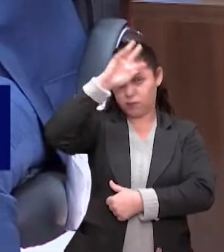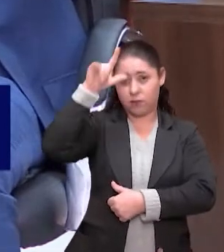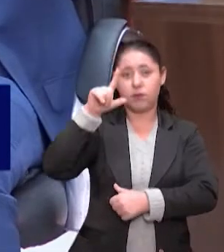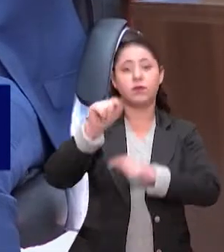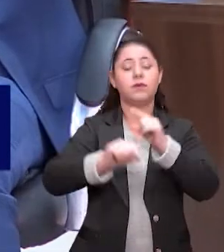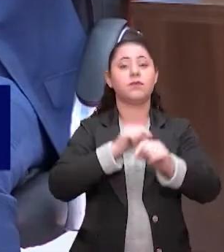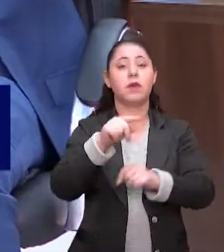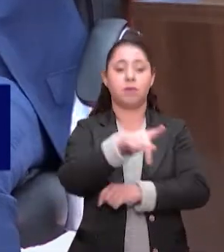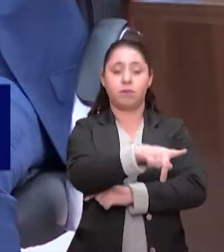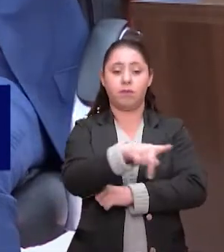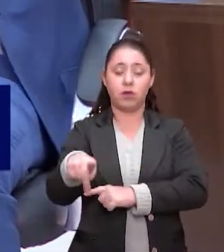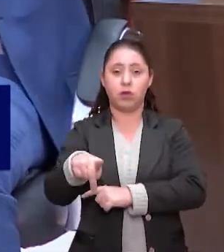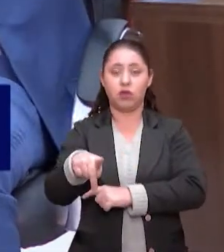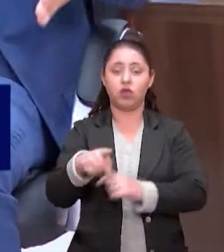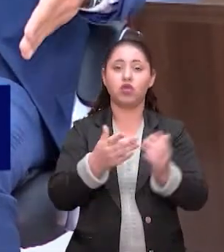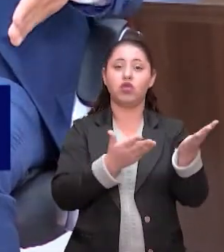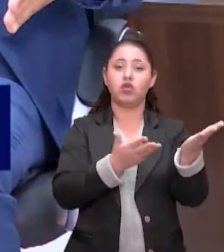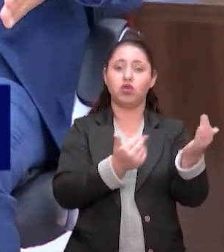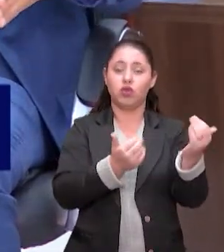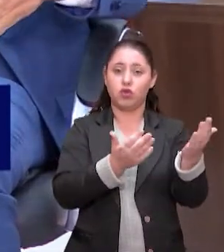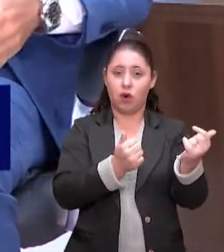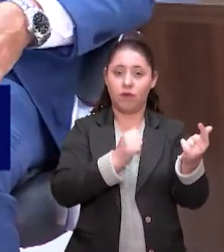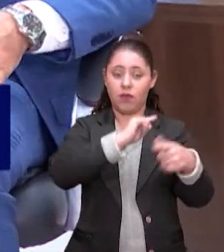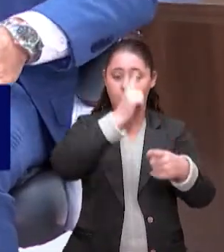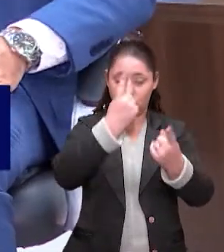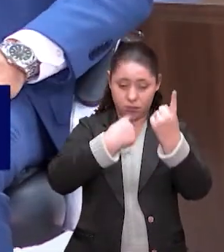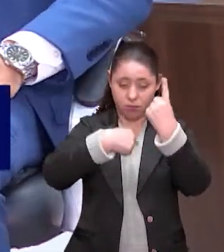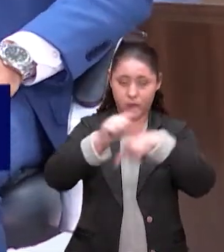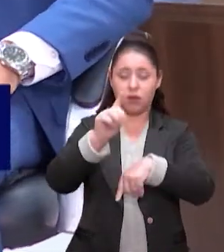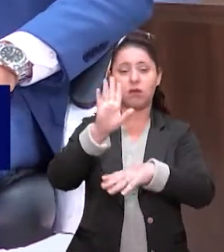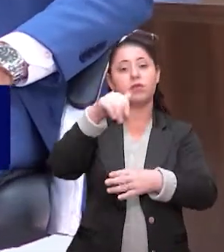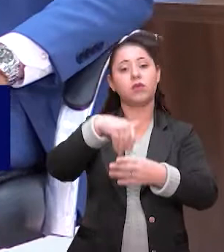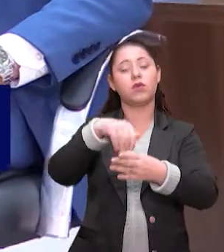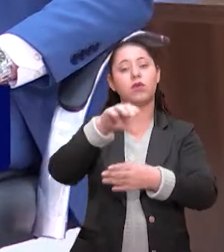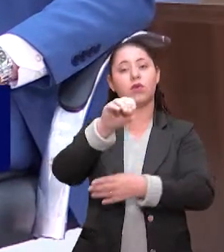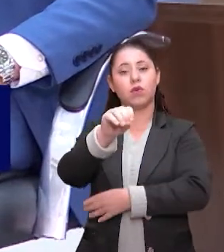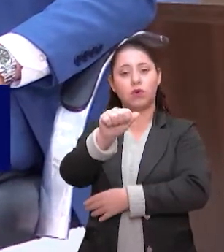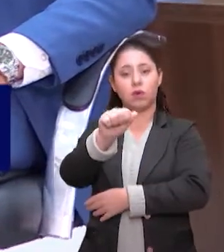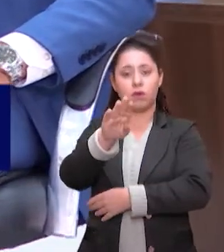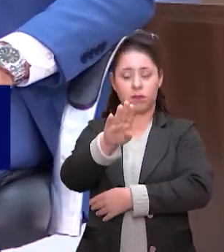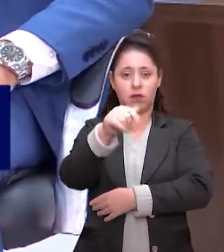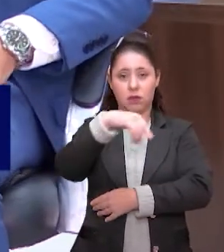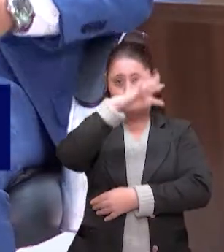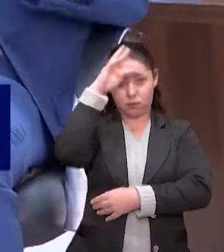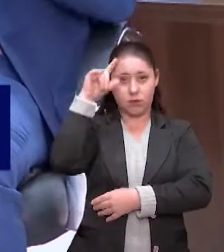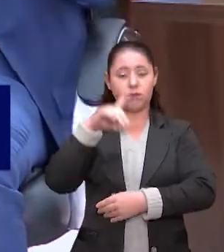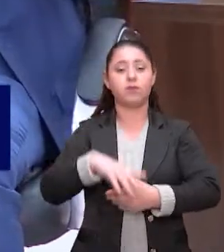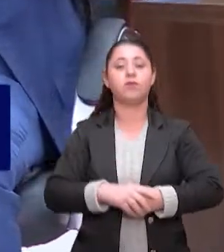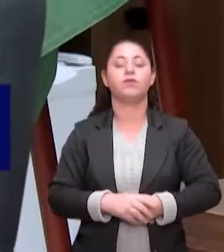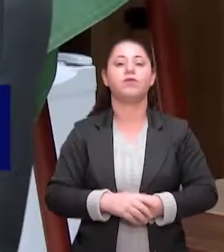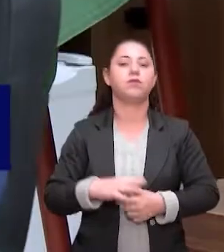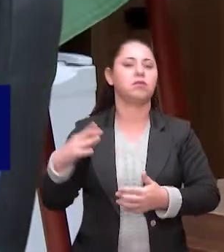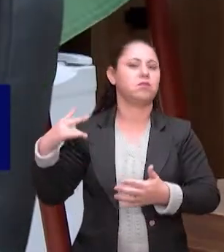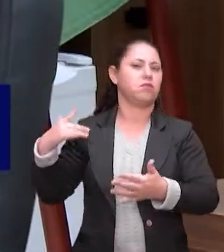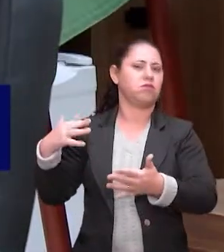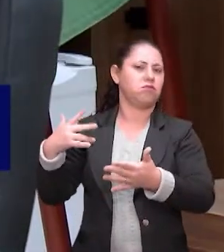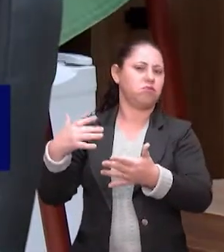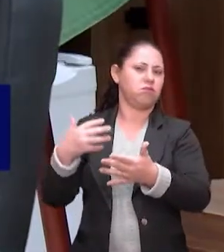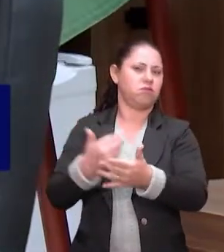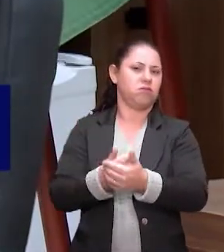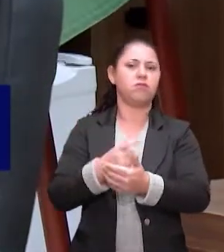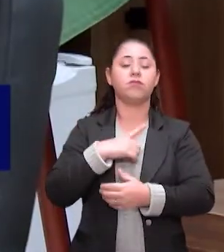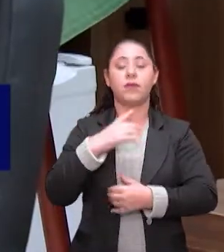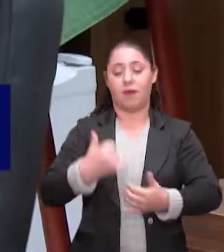Sul, que foi presidente da Jovem Advocacia e se tornou presidente eleito da OAB, o 18º presidente eleito da OAB de Mato Grosso do Sul. Ao longo